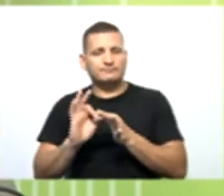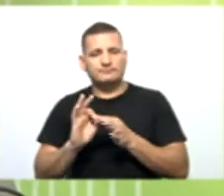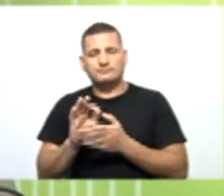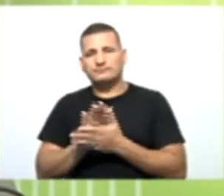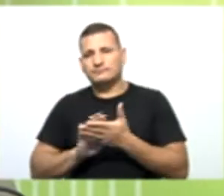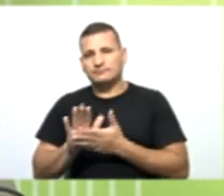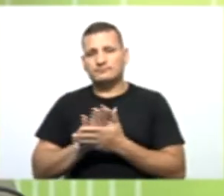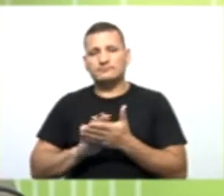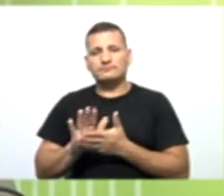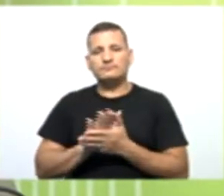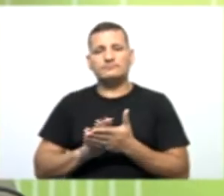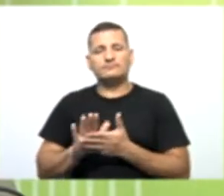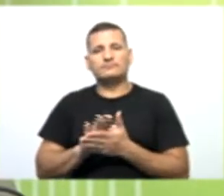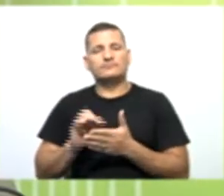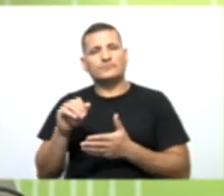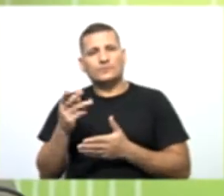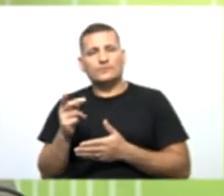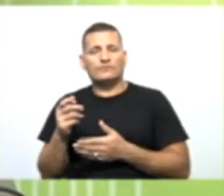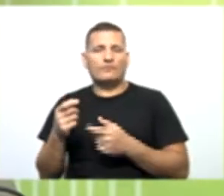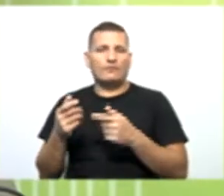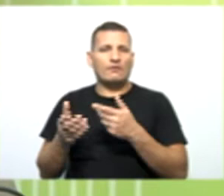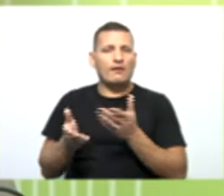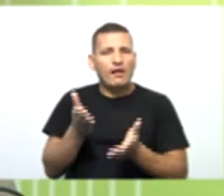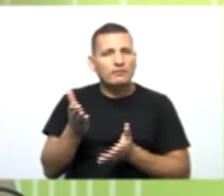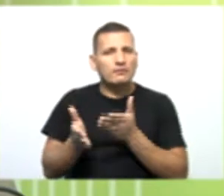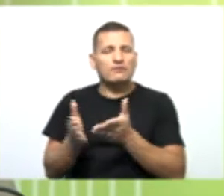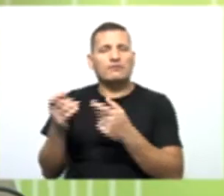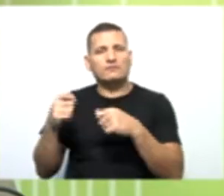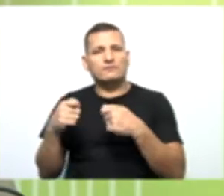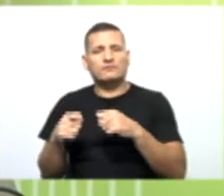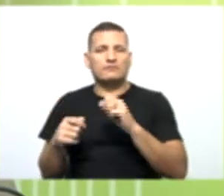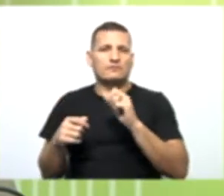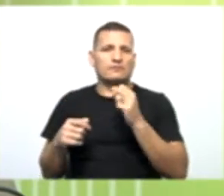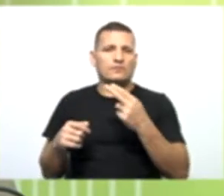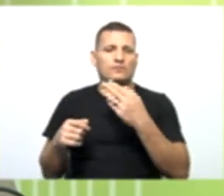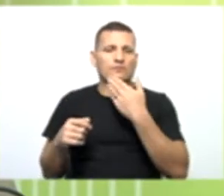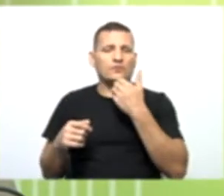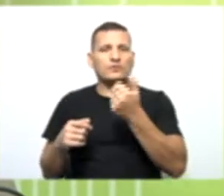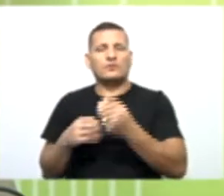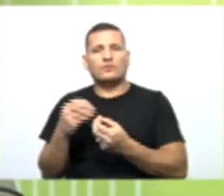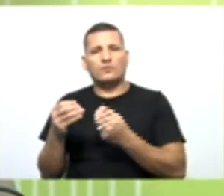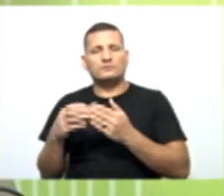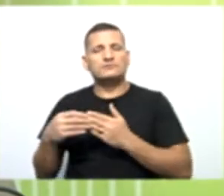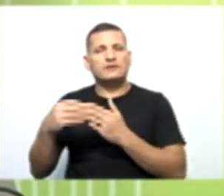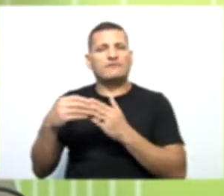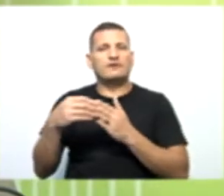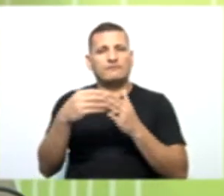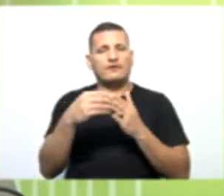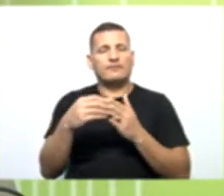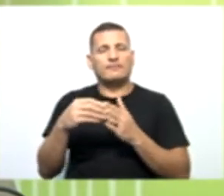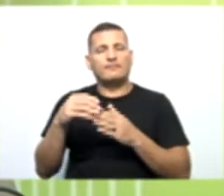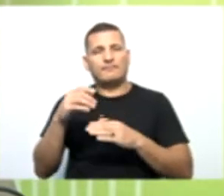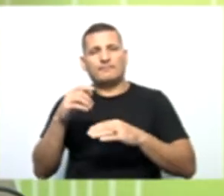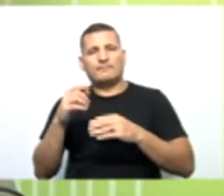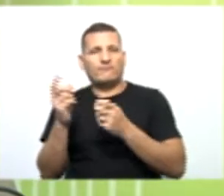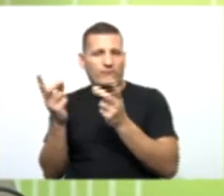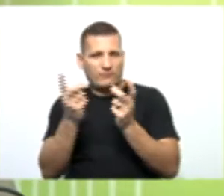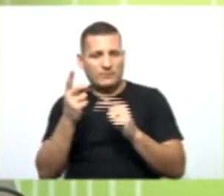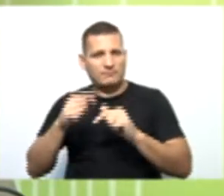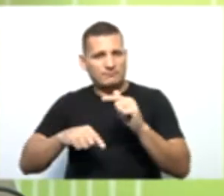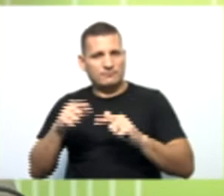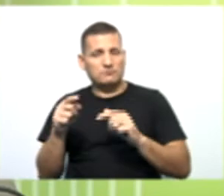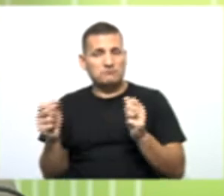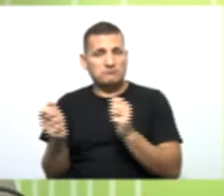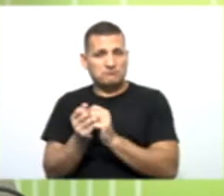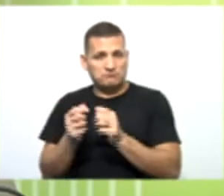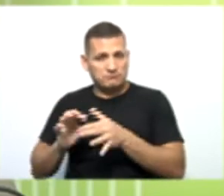benefícios ou atender as necessidades ou melhorar a forma de escoamento da produção deles juntos, eu